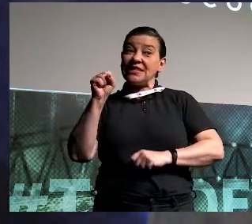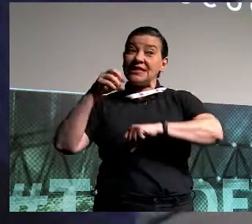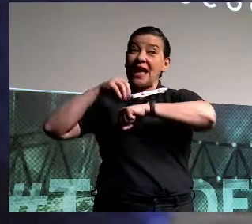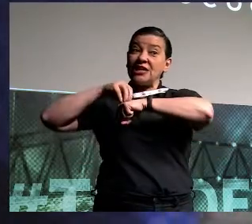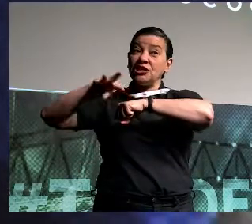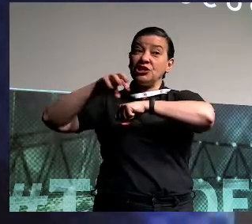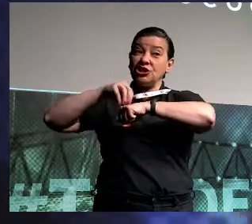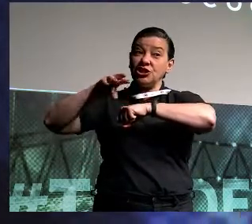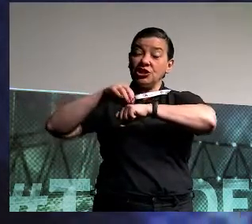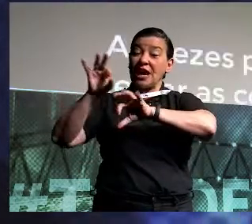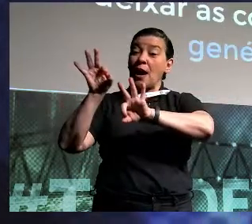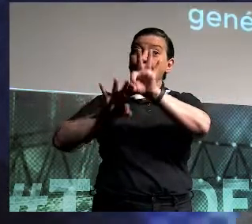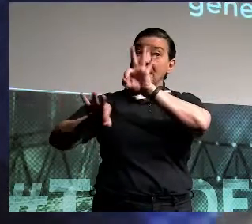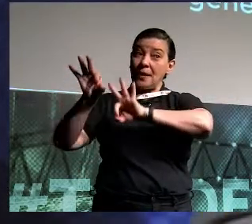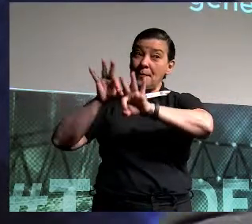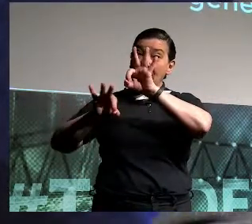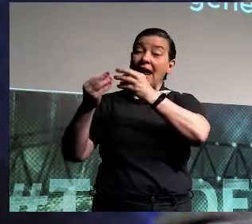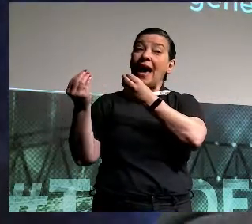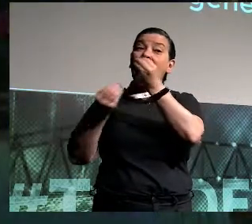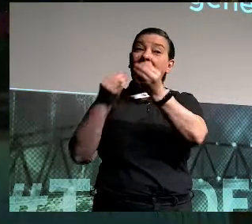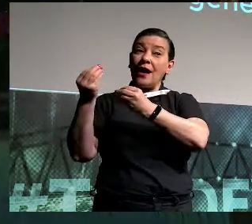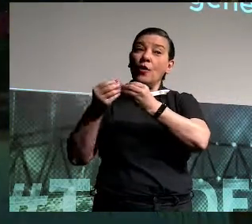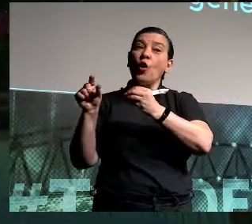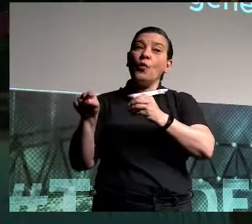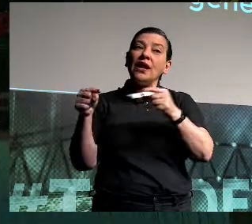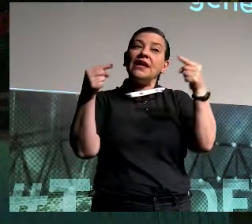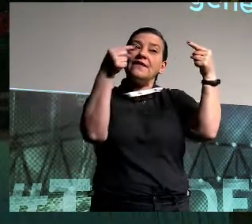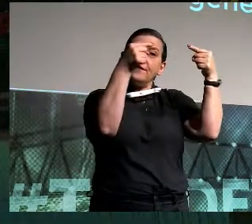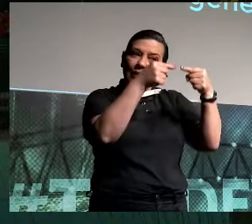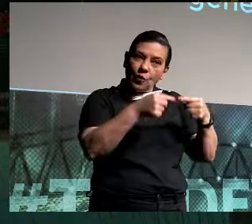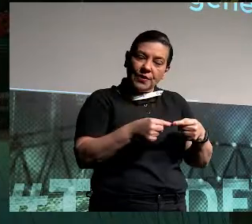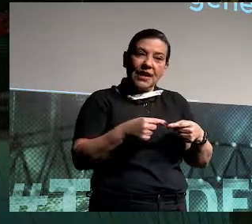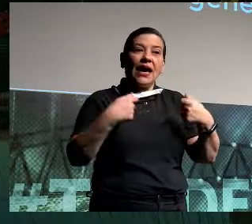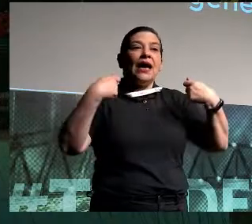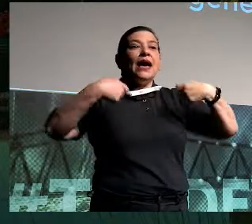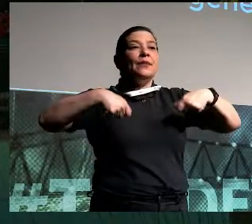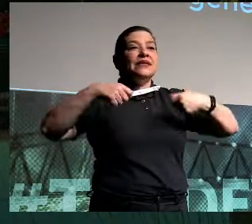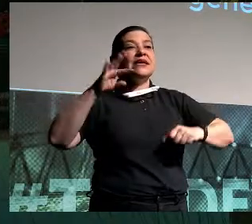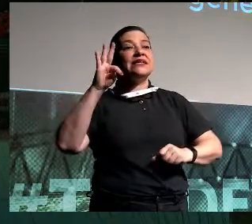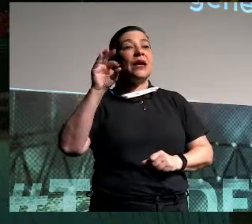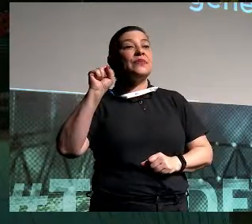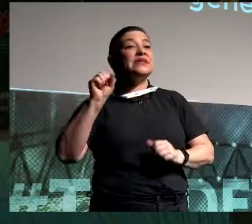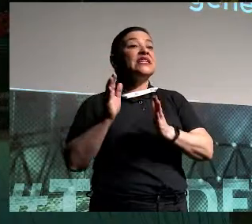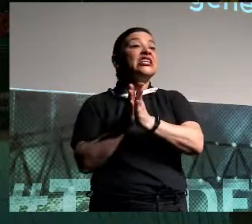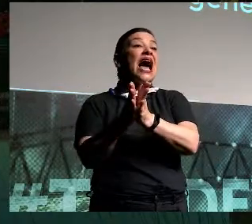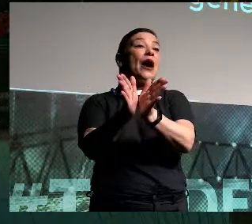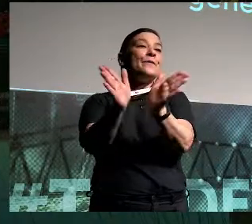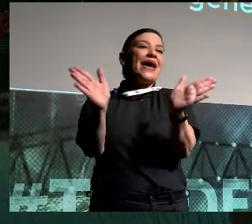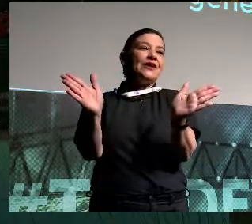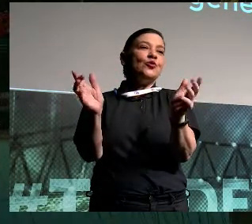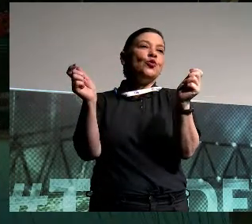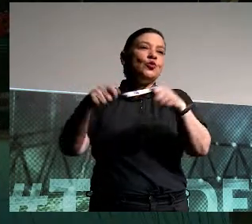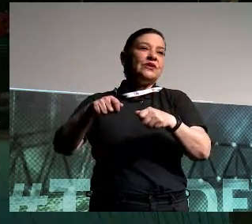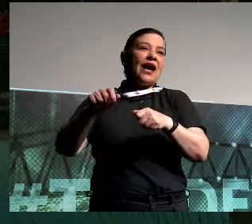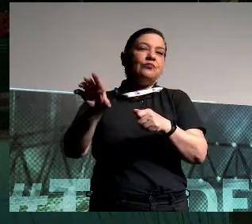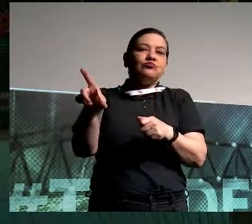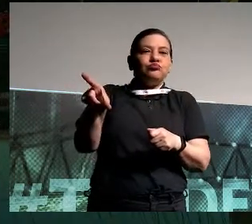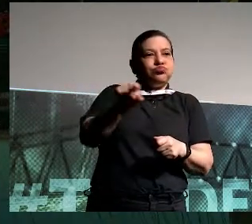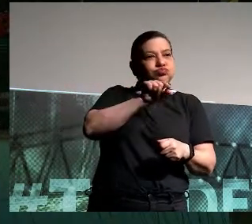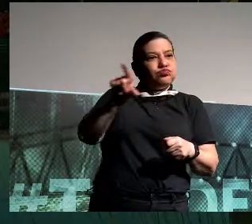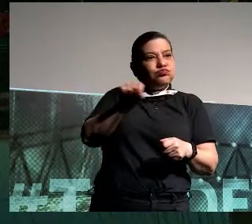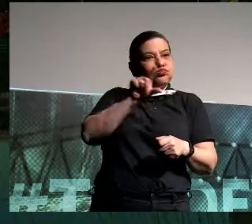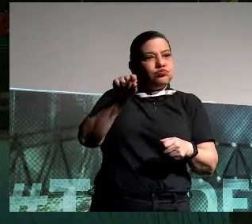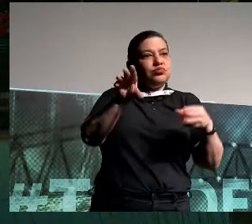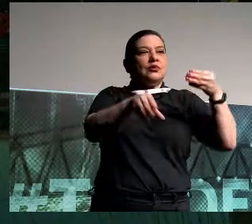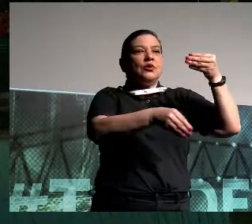vai trabalhar com essas coisas. A gente vai ter que começar a deixar o TypeScript mais genérico. E, para quem já pegou aí do que a gente vai